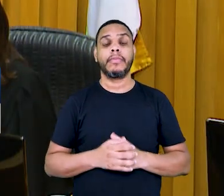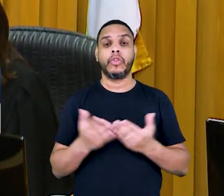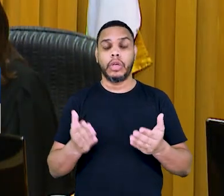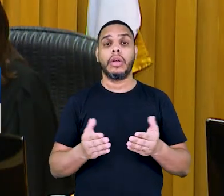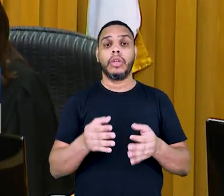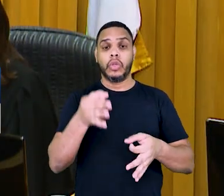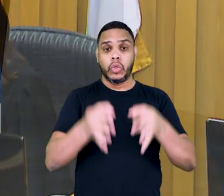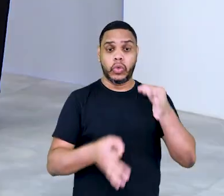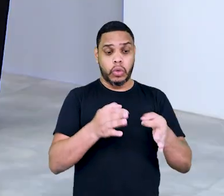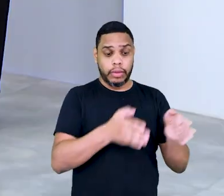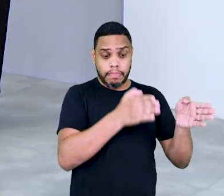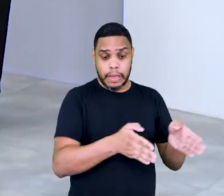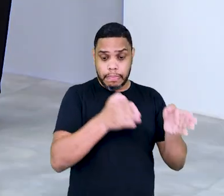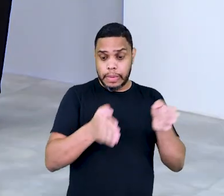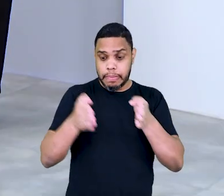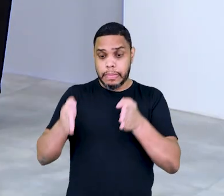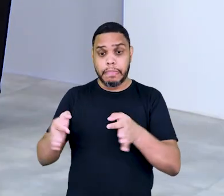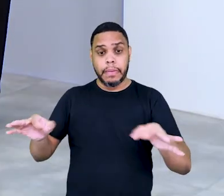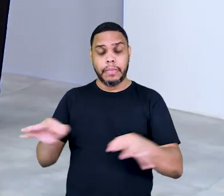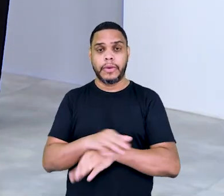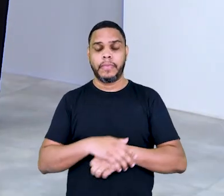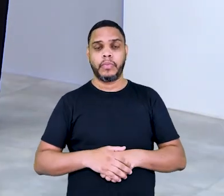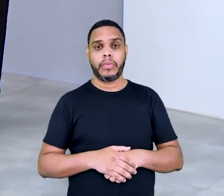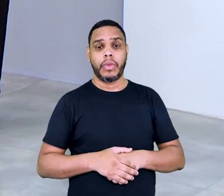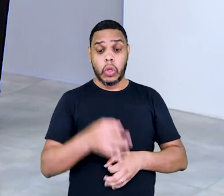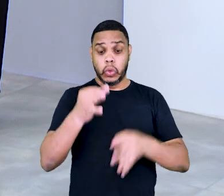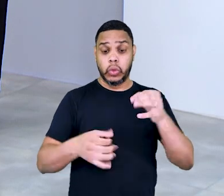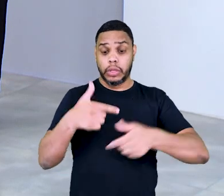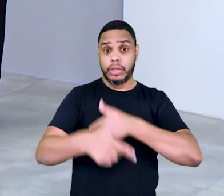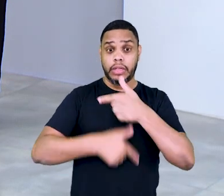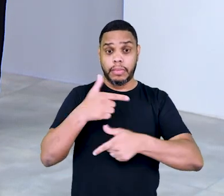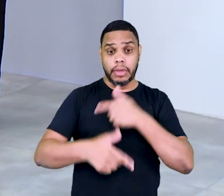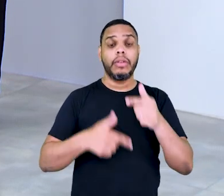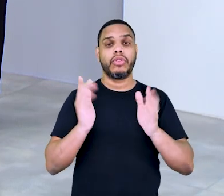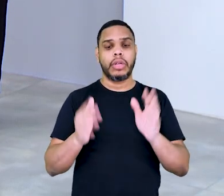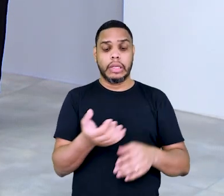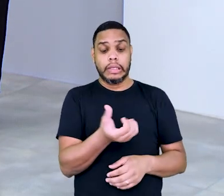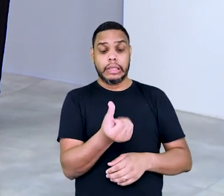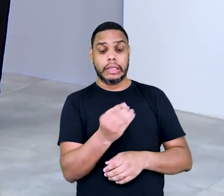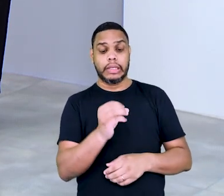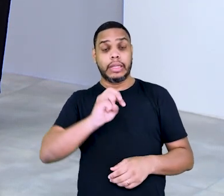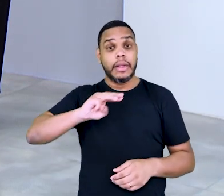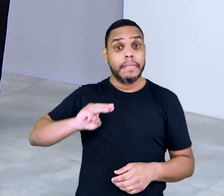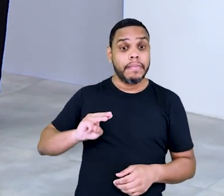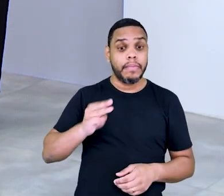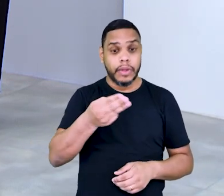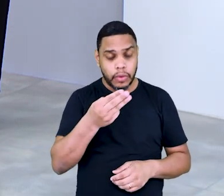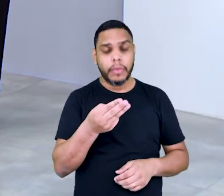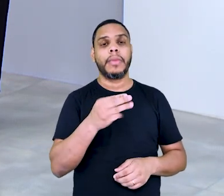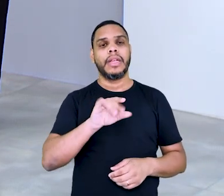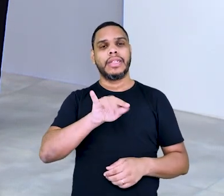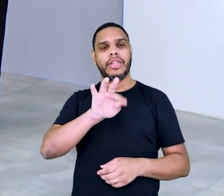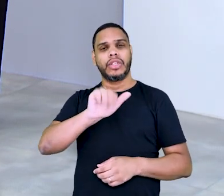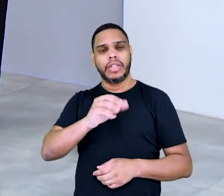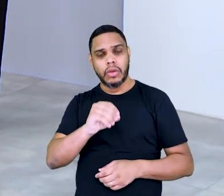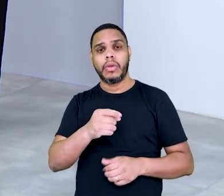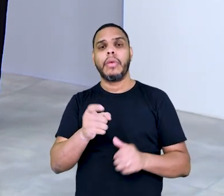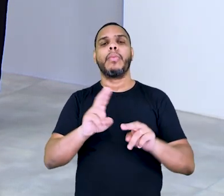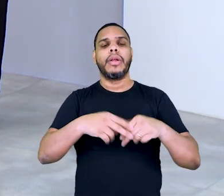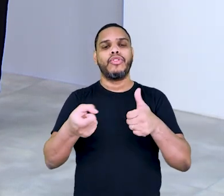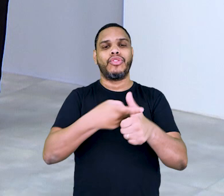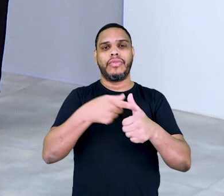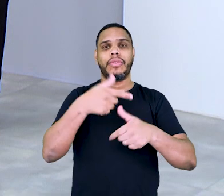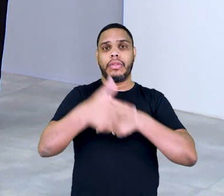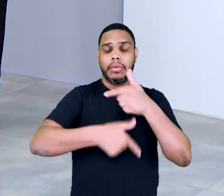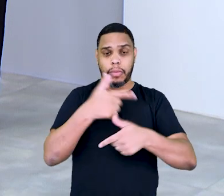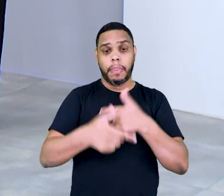em julgado. A Justiça do Trabalho emite mais de 60 milhões de certidões negativas de débitos trabalhistas. A